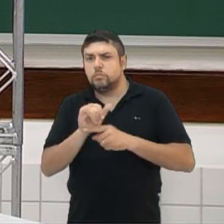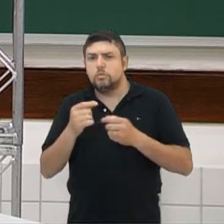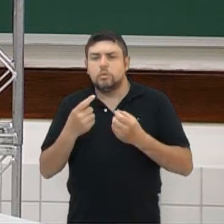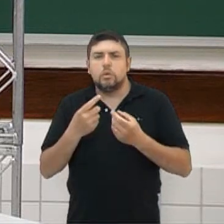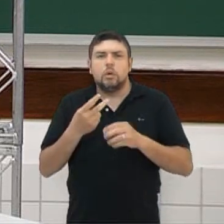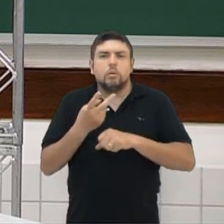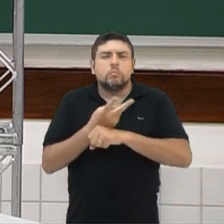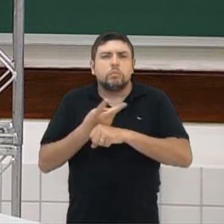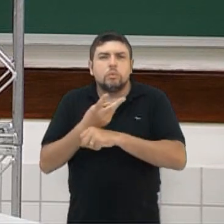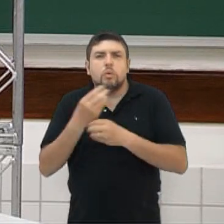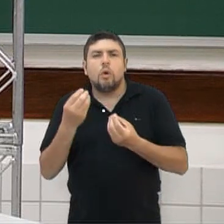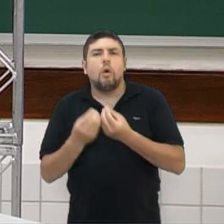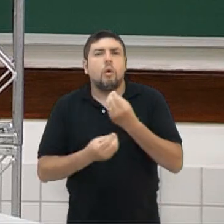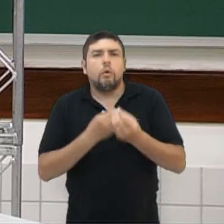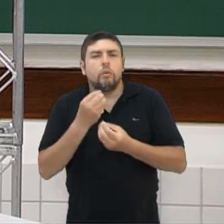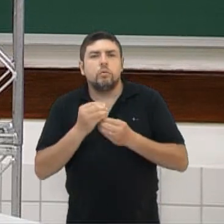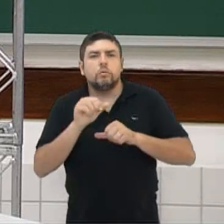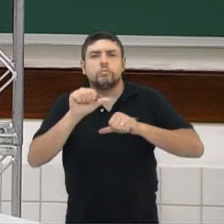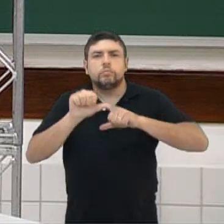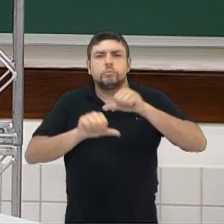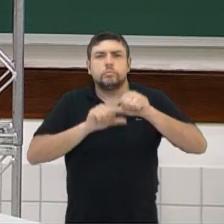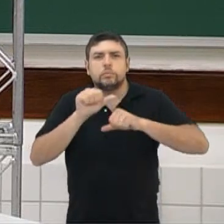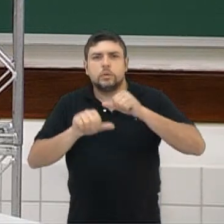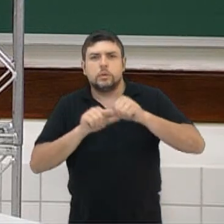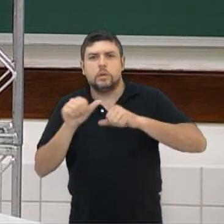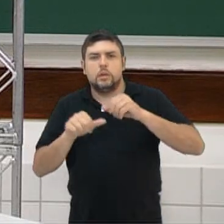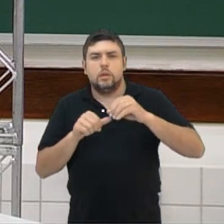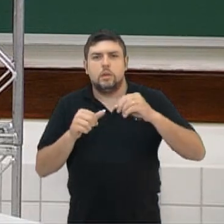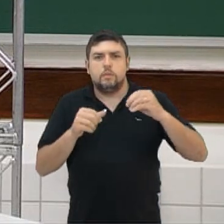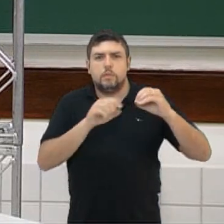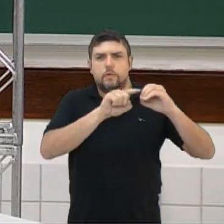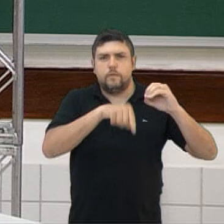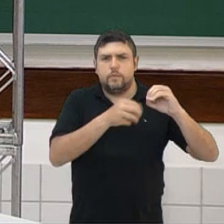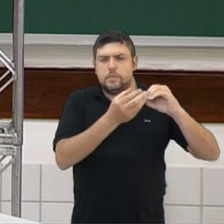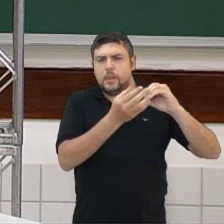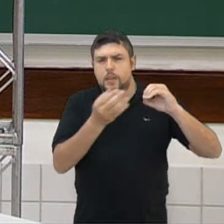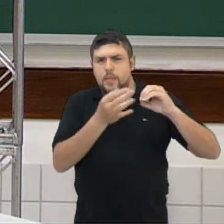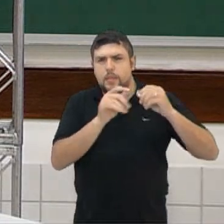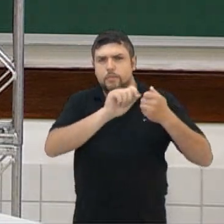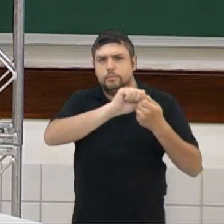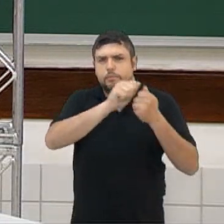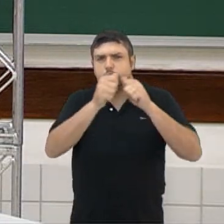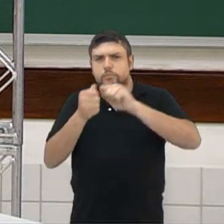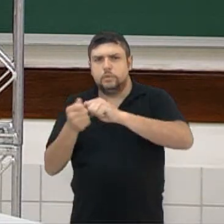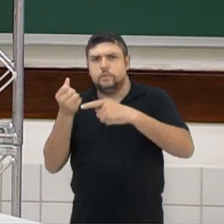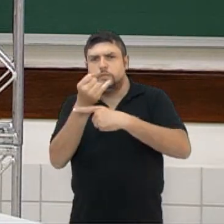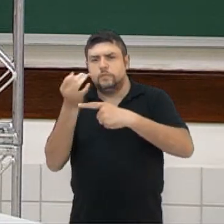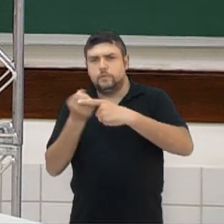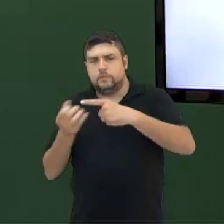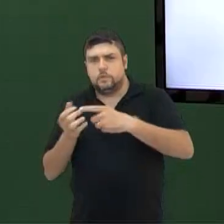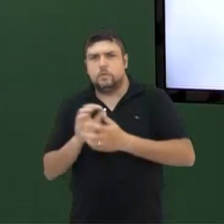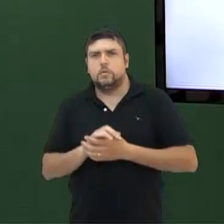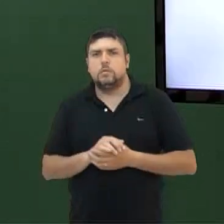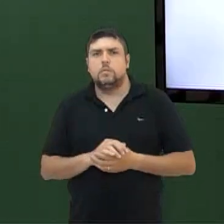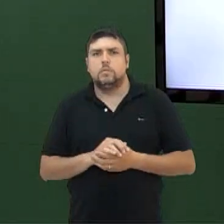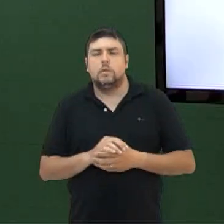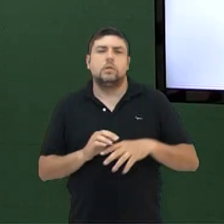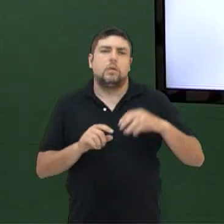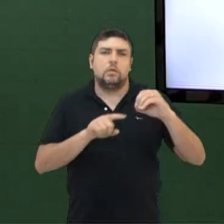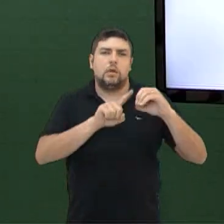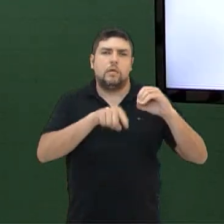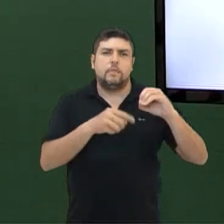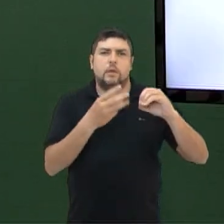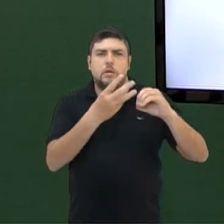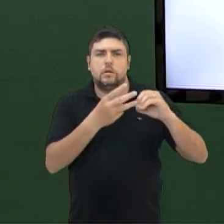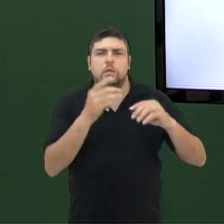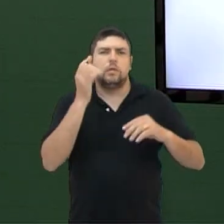transformar número decimal em fração, tá? E você vai encontrar várias maneiras de fazer isso aqui, ó, de transformar o 0,3 em